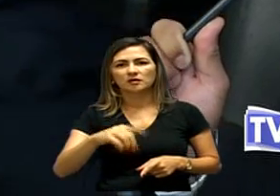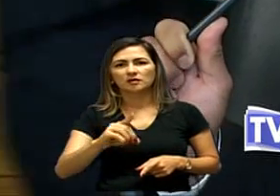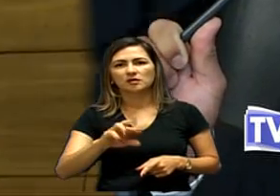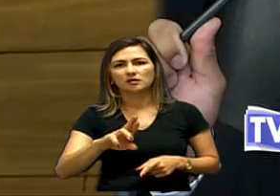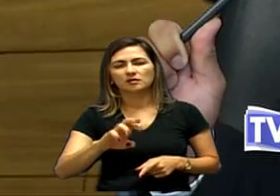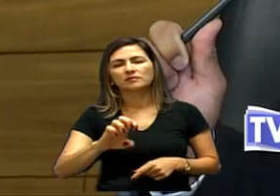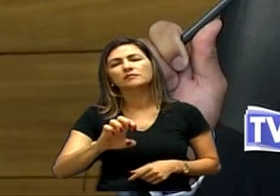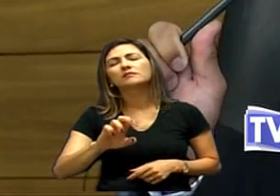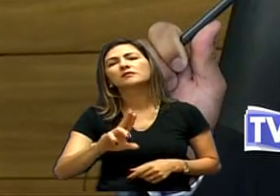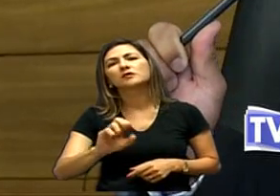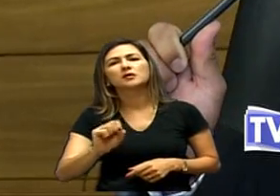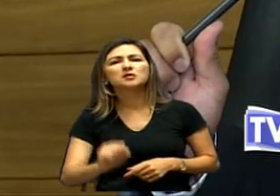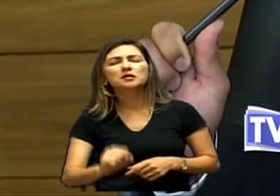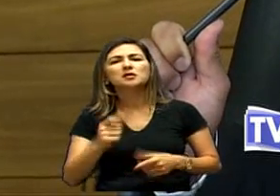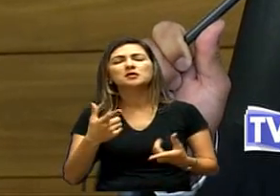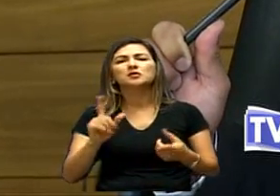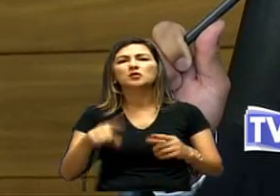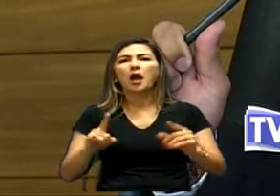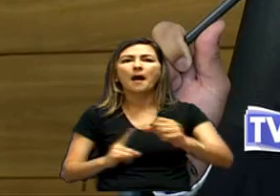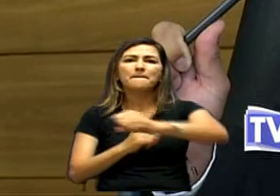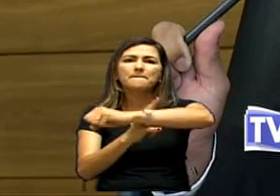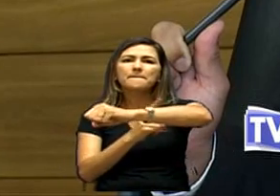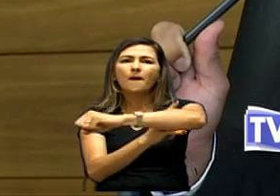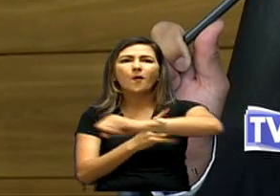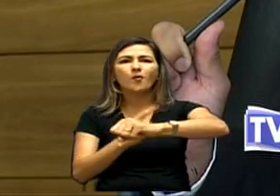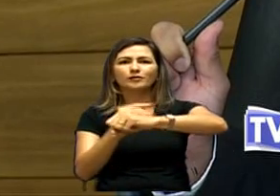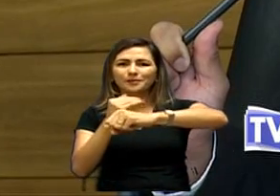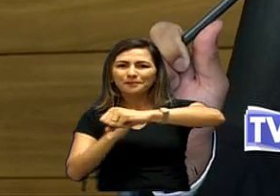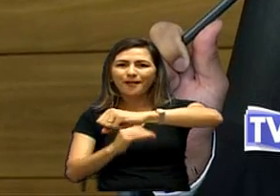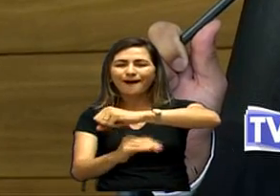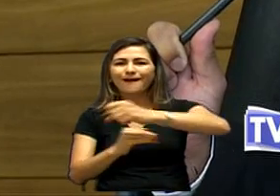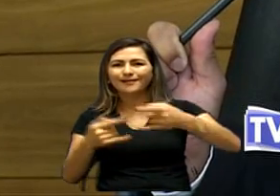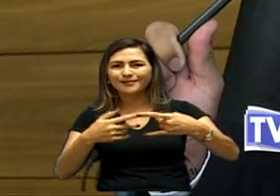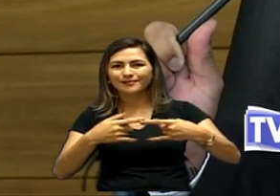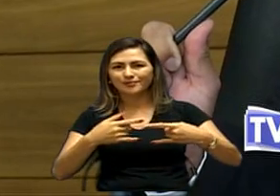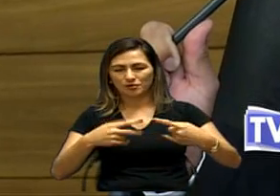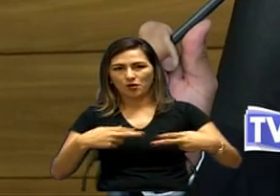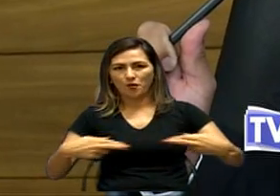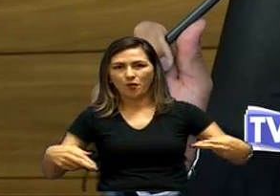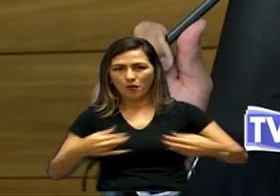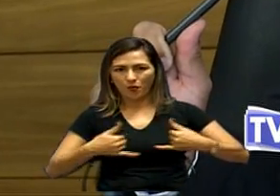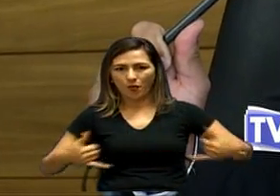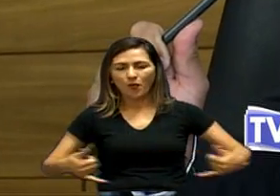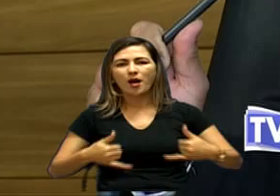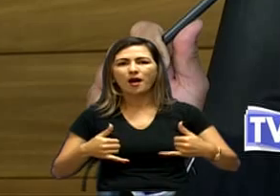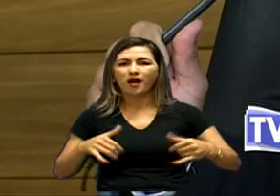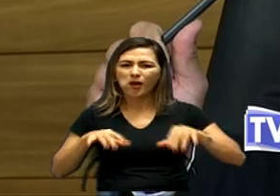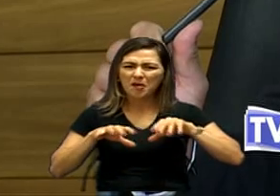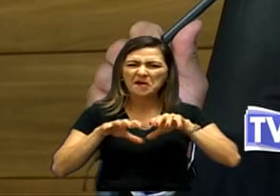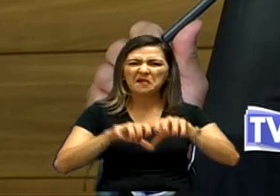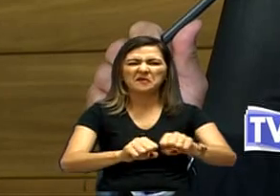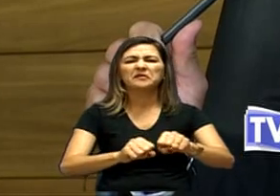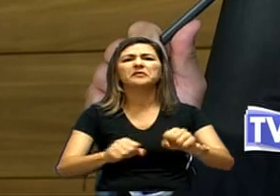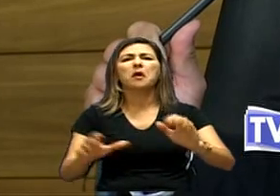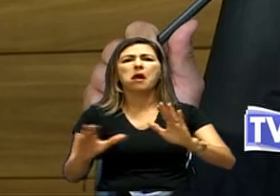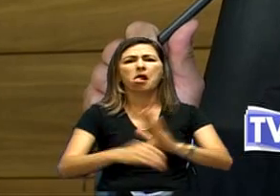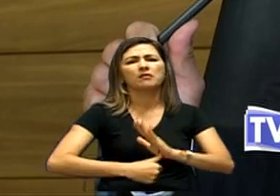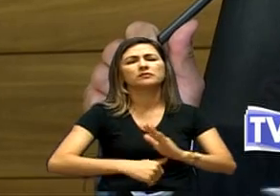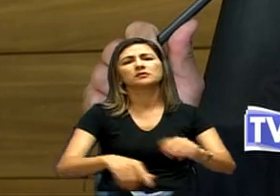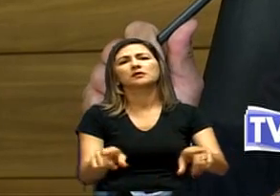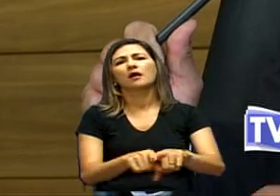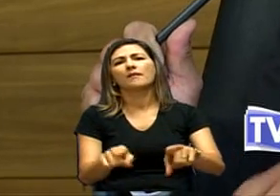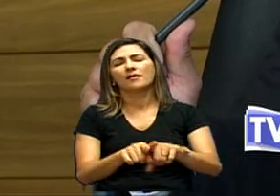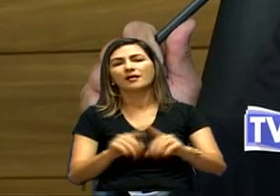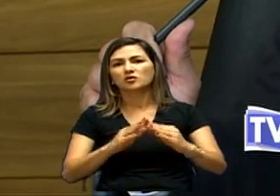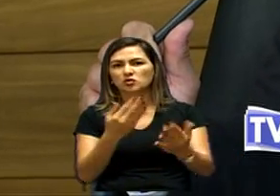aí que estão usando, né, para fazer alguma outra coisa. Com certeza, eu vejo, não é só questão de causar um vandalismo dentro da escola, não, tá?